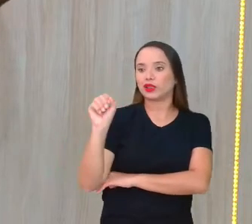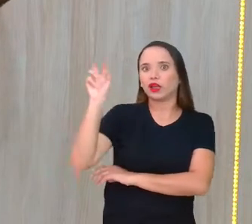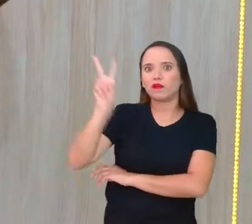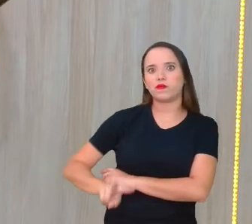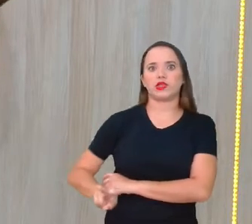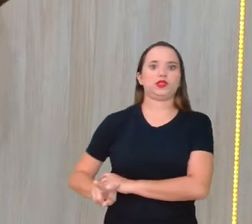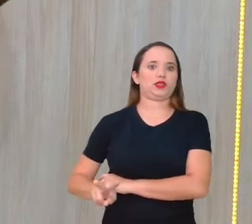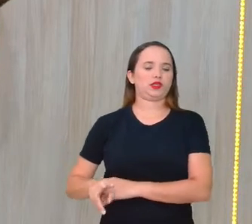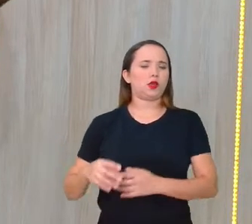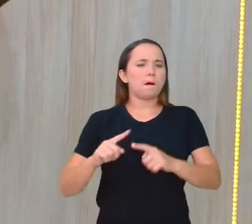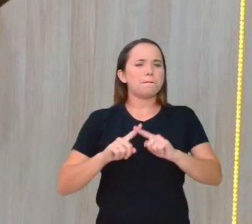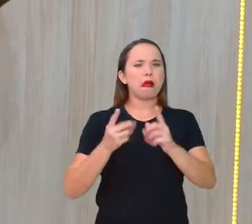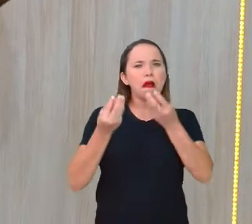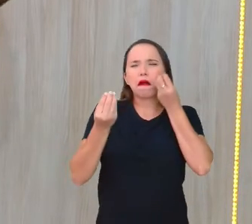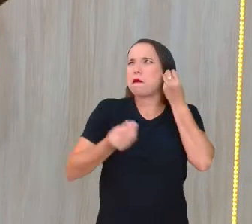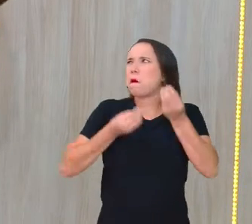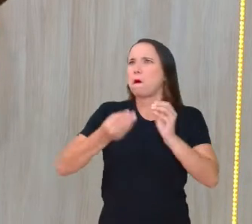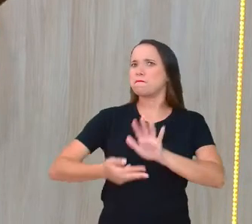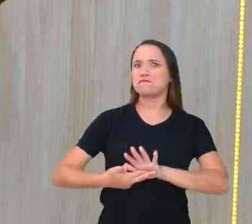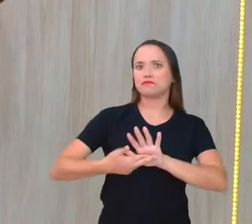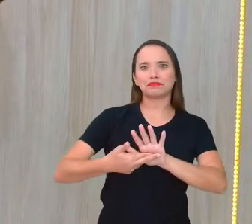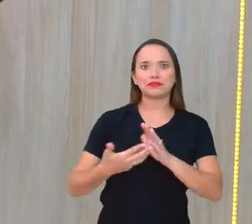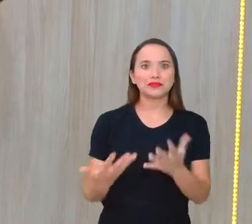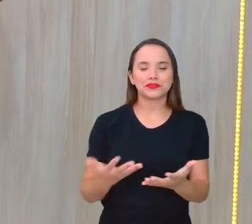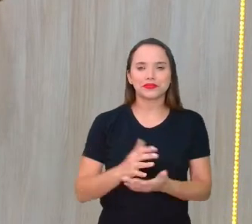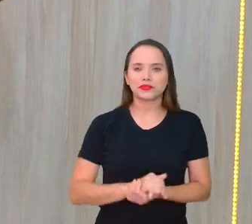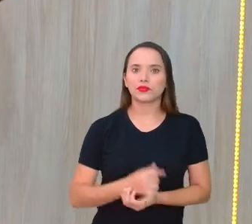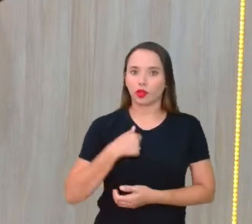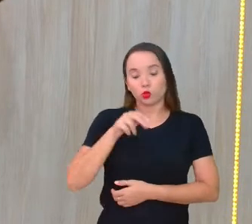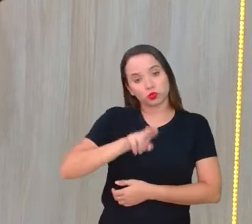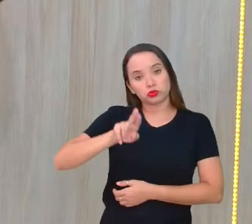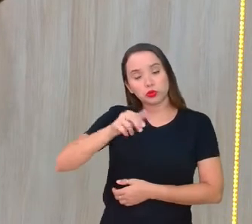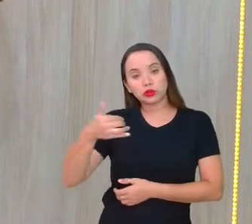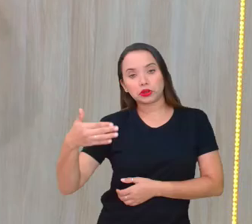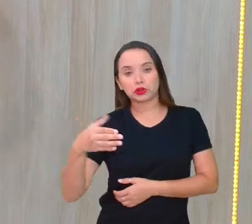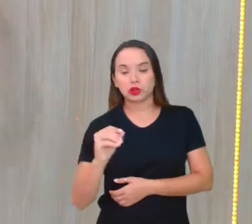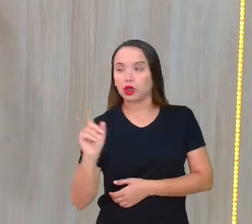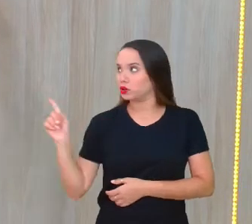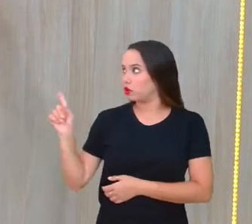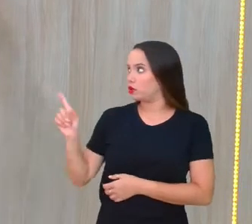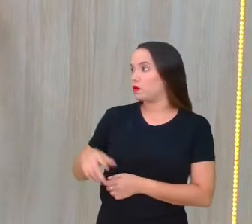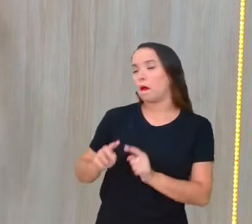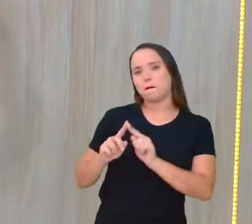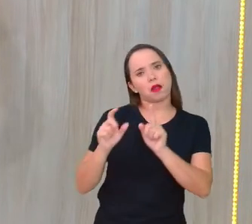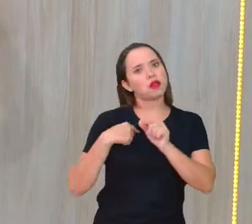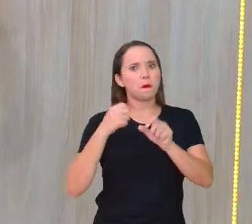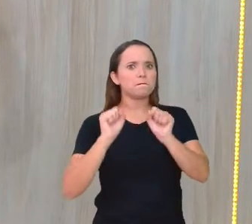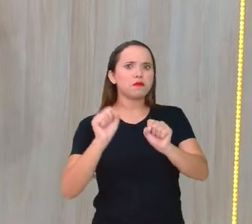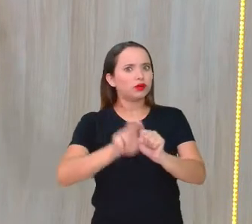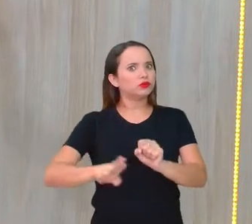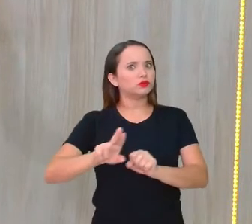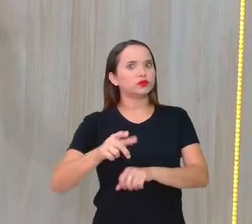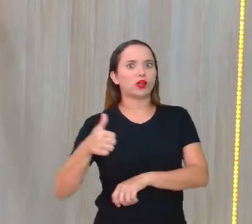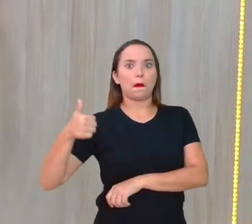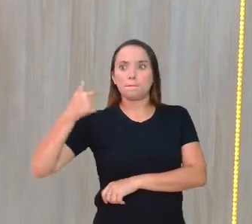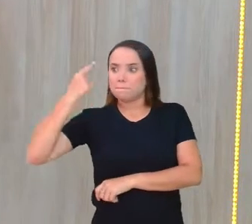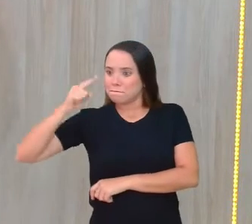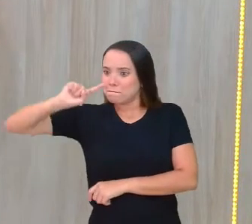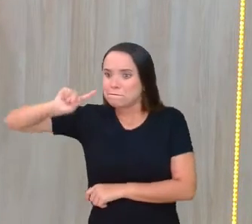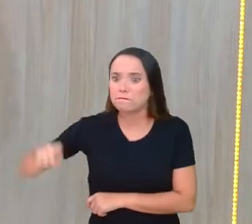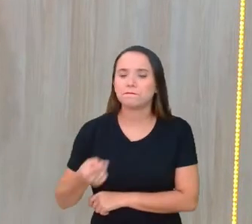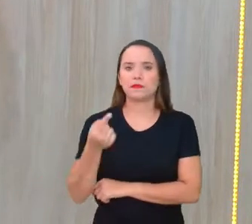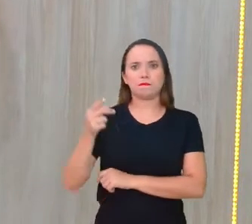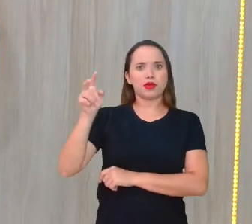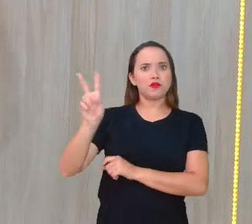é que a gente faz essa representação? Eu estou usando 10 ali, mas poderia ser 20, 30, 50, 100, 1000 vezes o